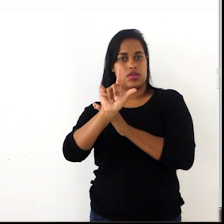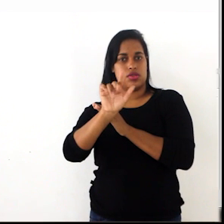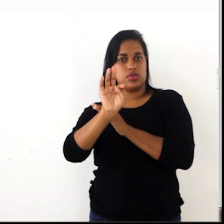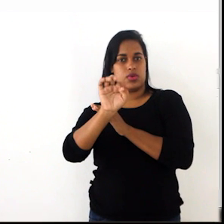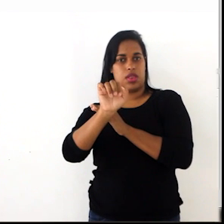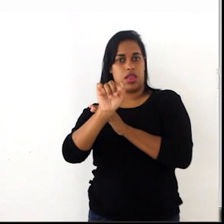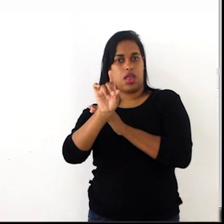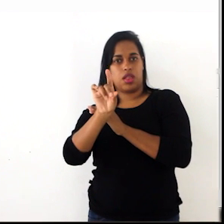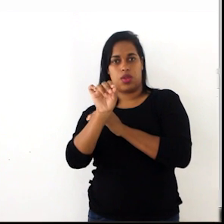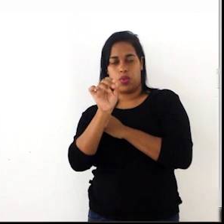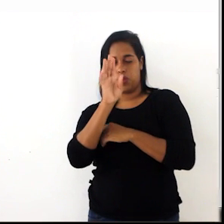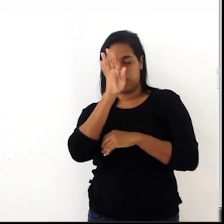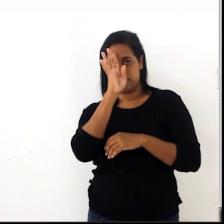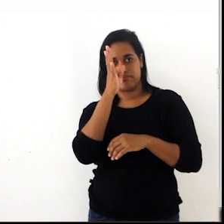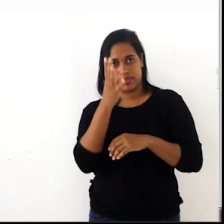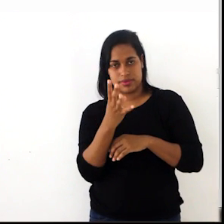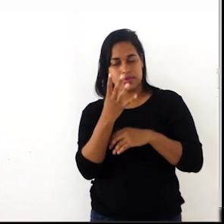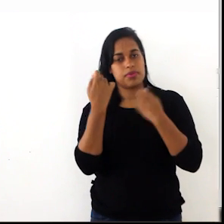um